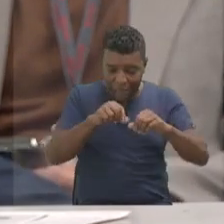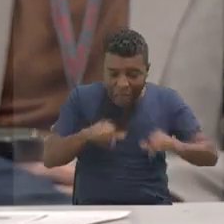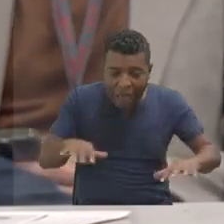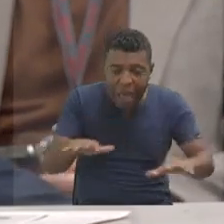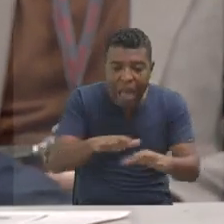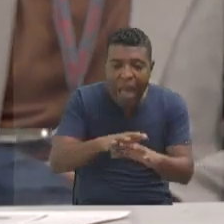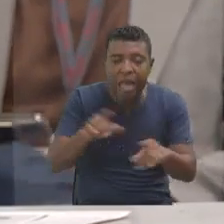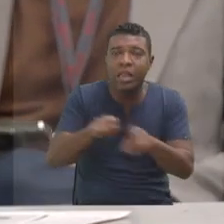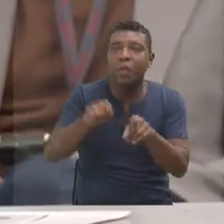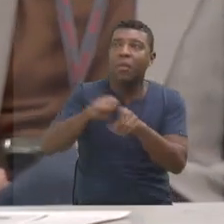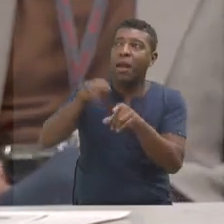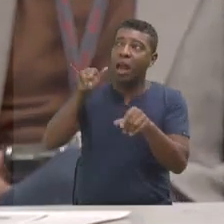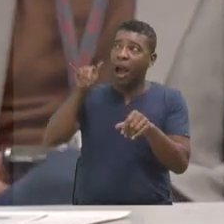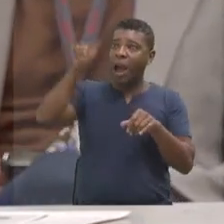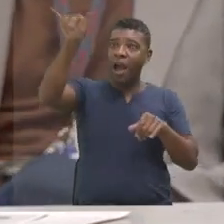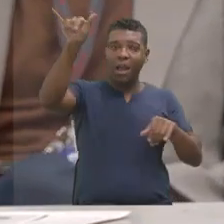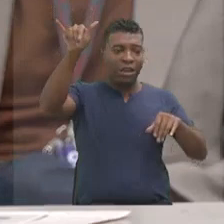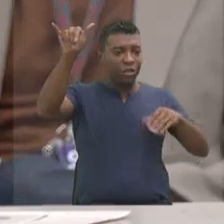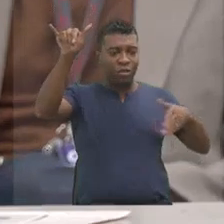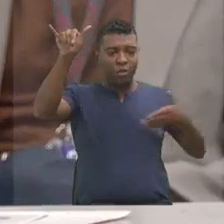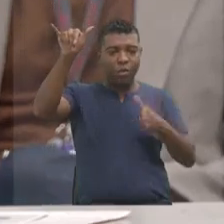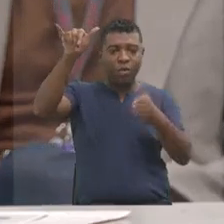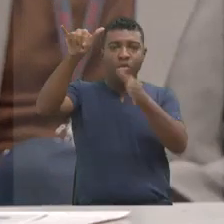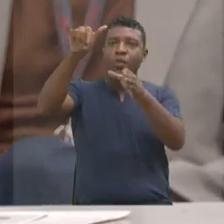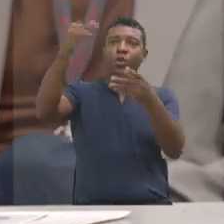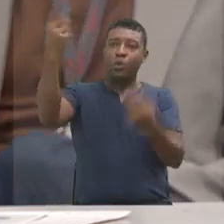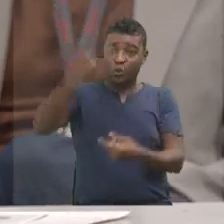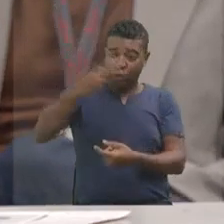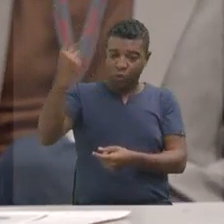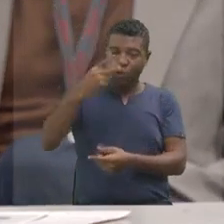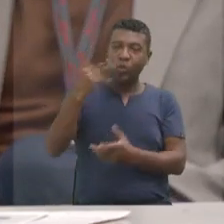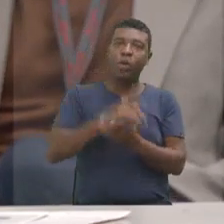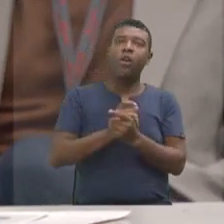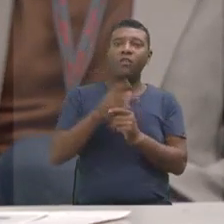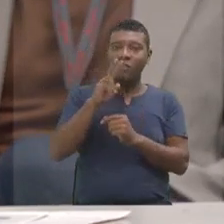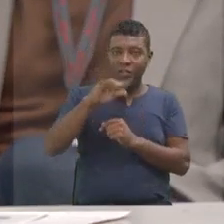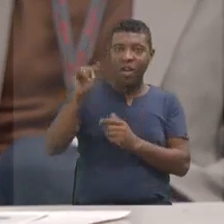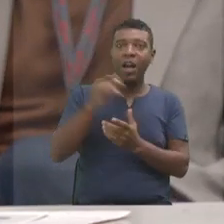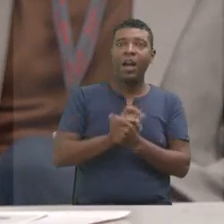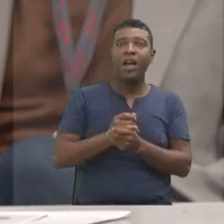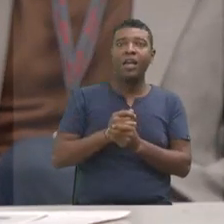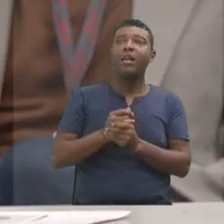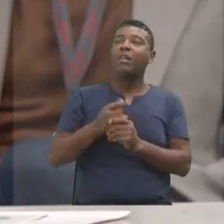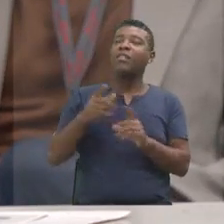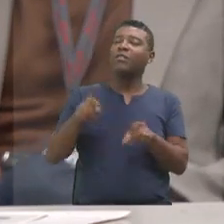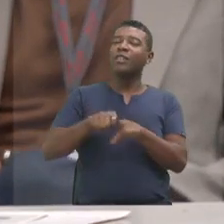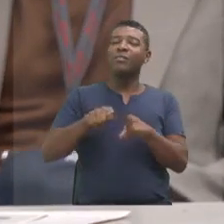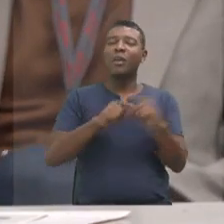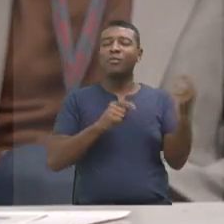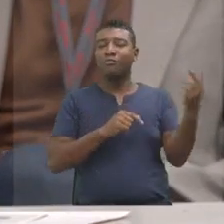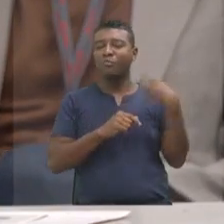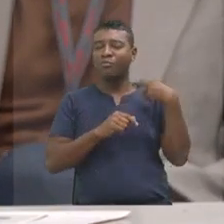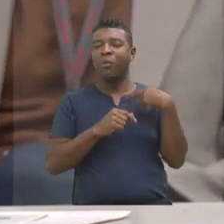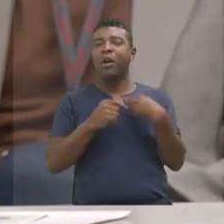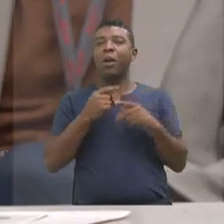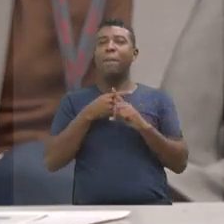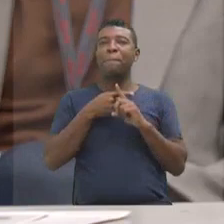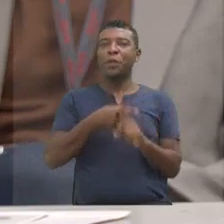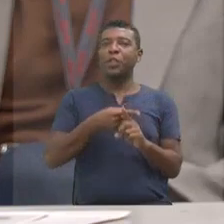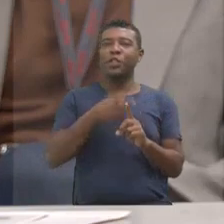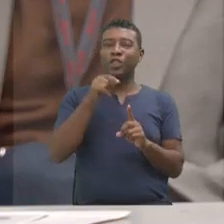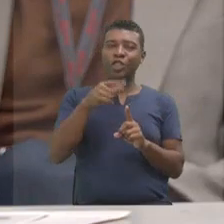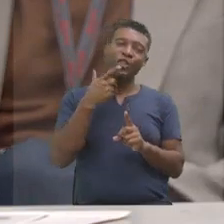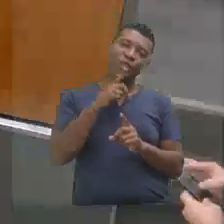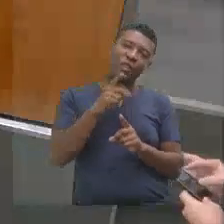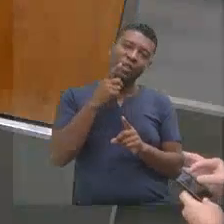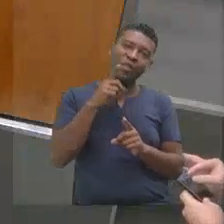mas estamos a última notícia que eu tive é positivo em relação ao vencimento dessa